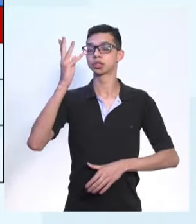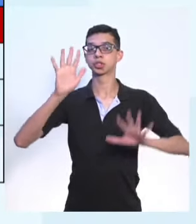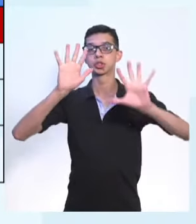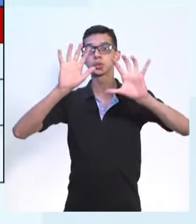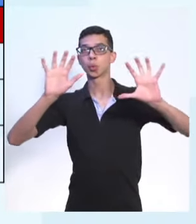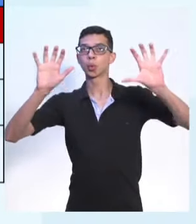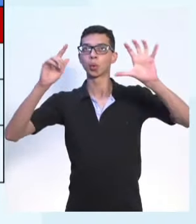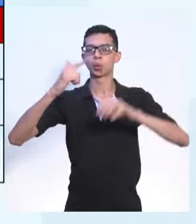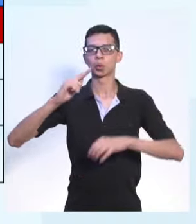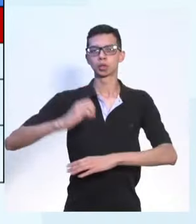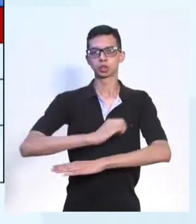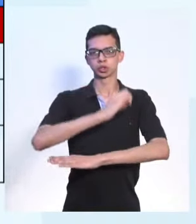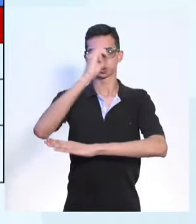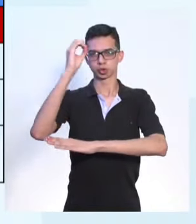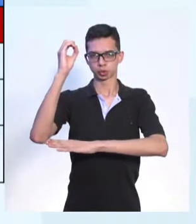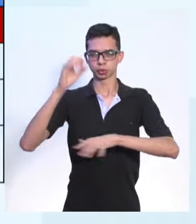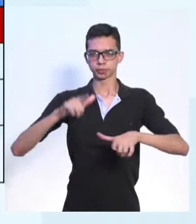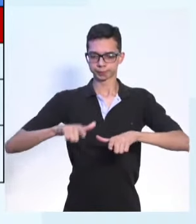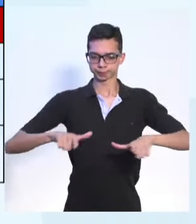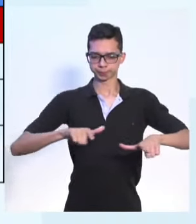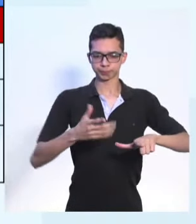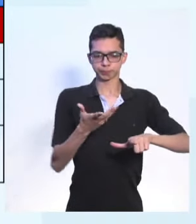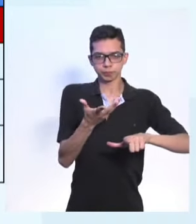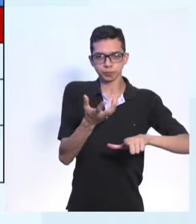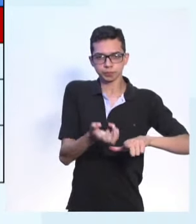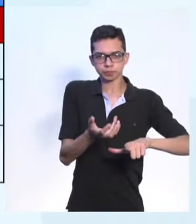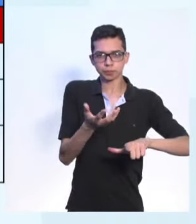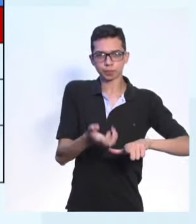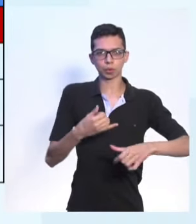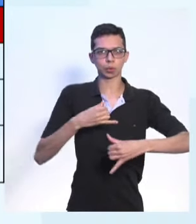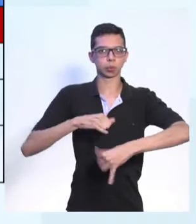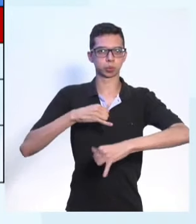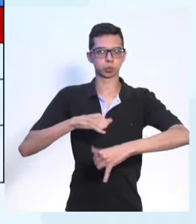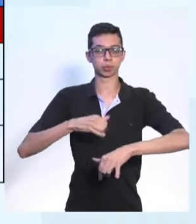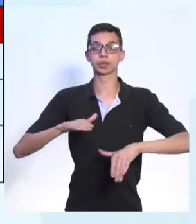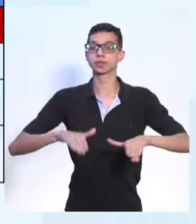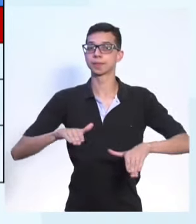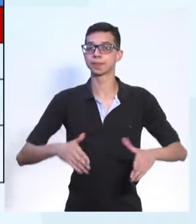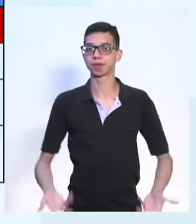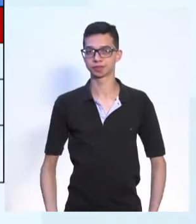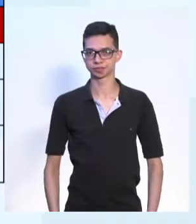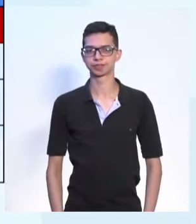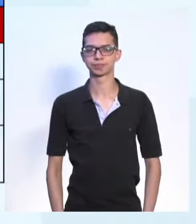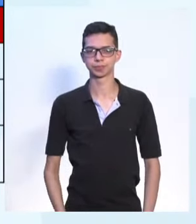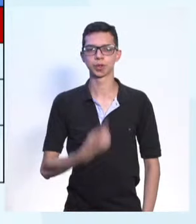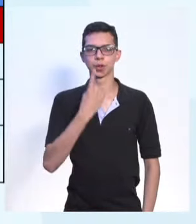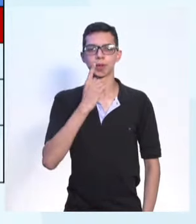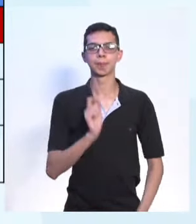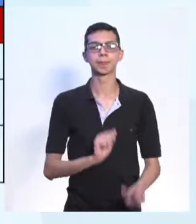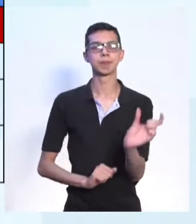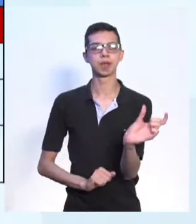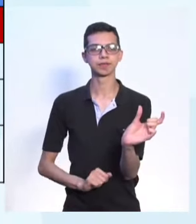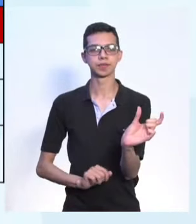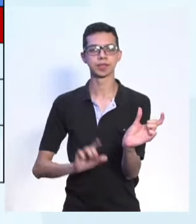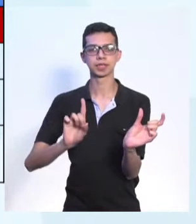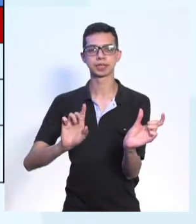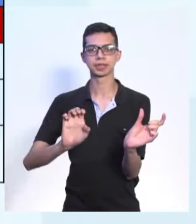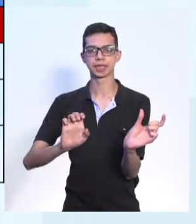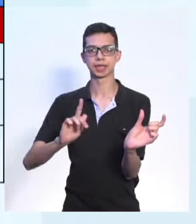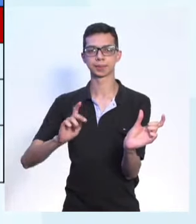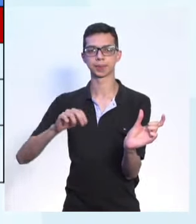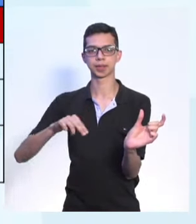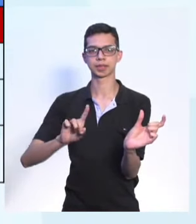já juntinho essas duas palavras, né? Quando depende, depende de alguma coisa. E a preposição em inglês para dependent é sempre on, dependent on the